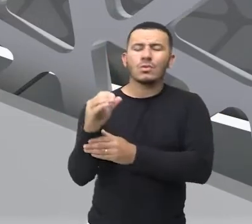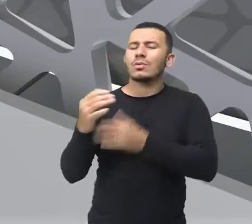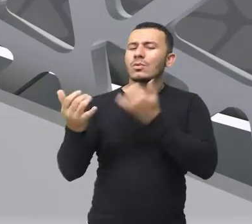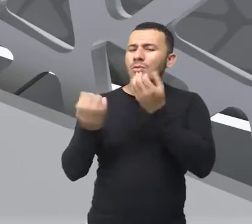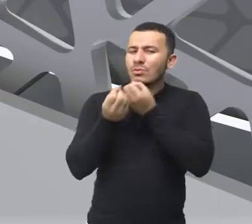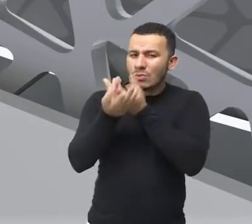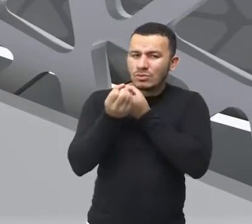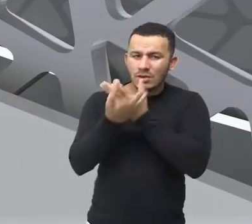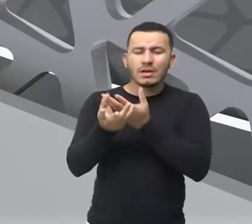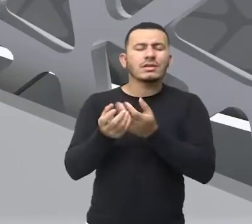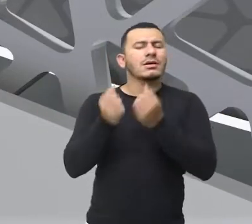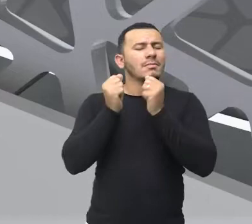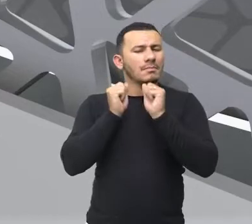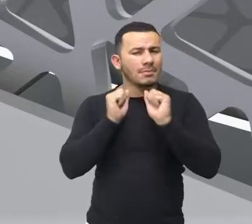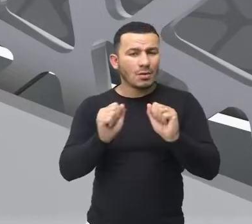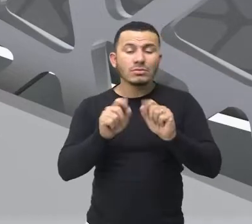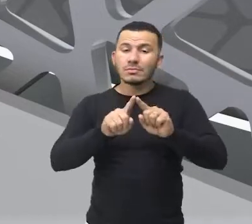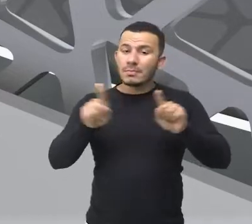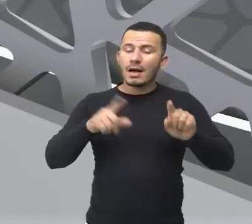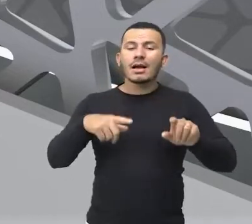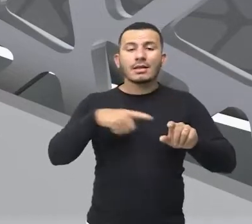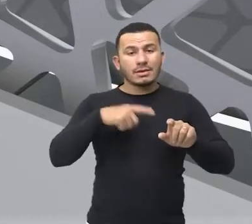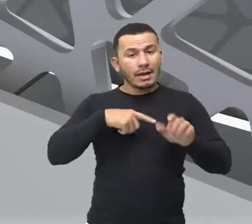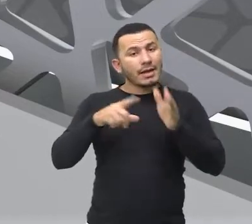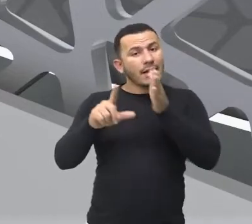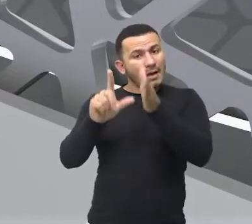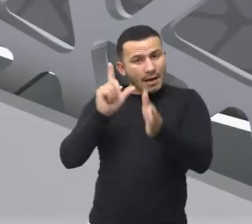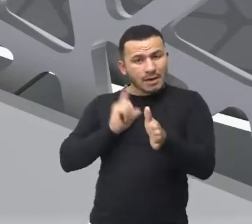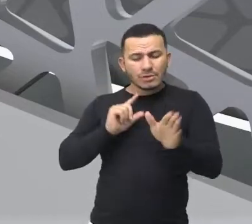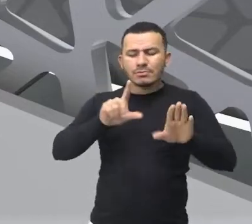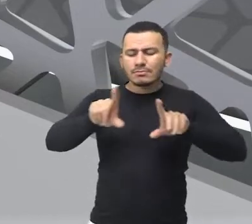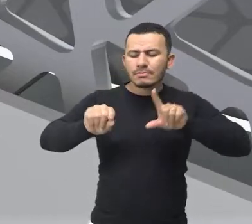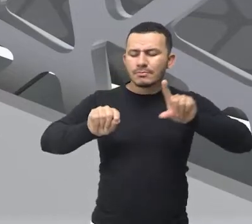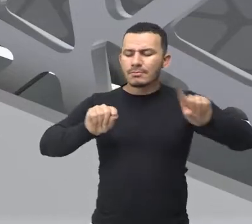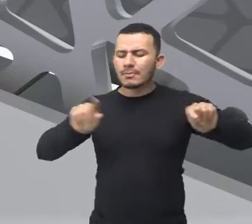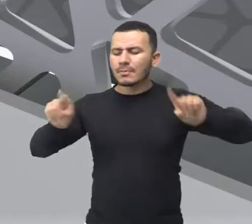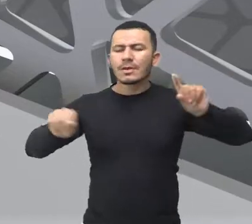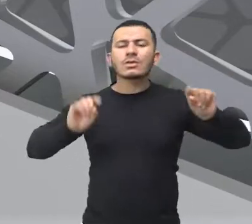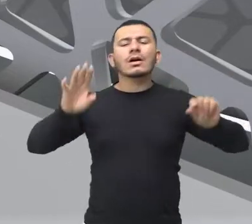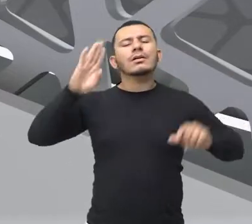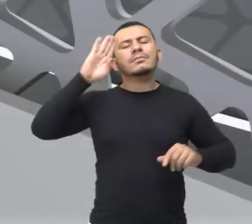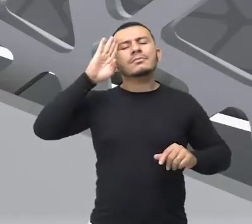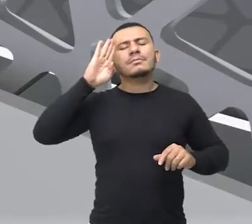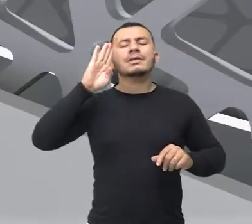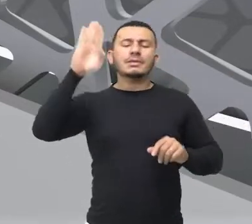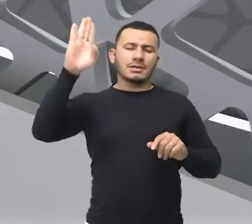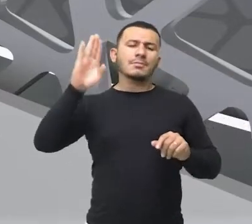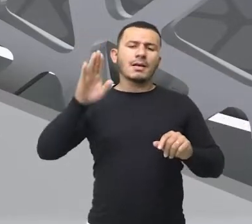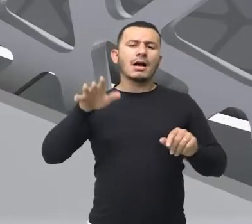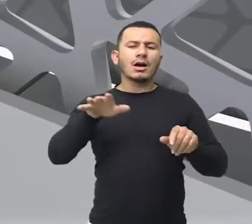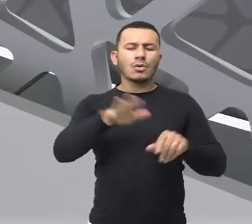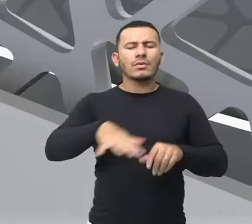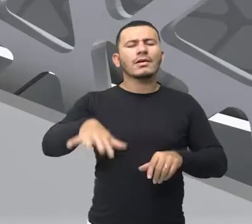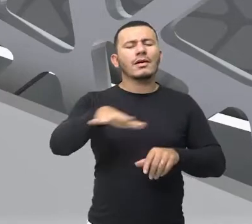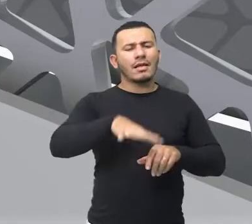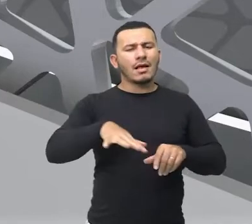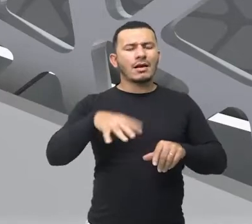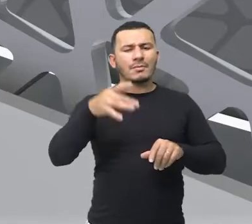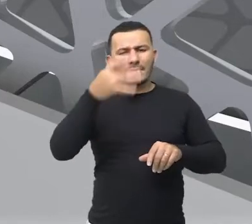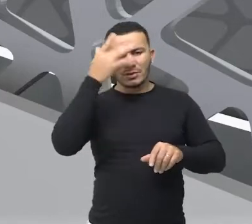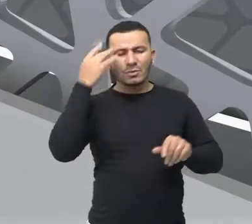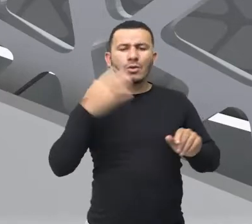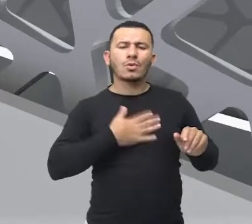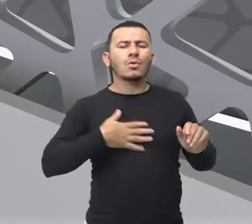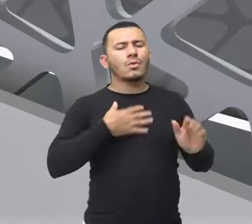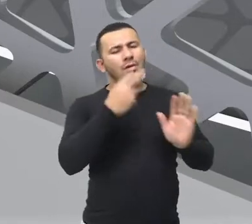notícias, mas eles sempre vão selecionar notícias que são de interesse daquele público leitor preferencial. Lembra que